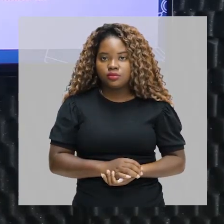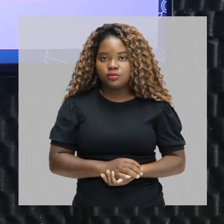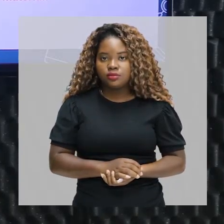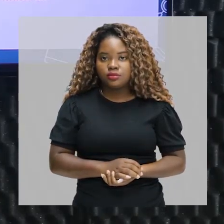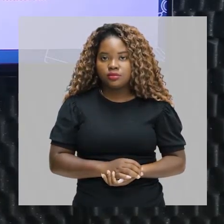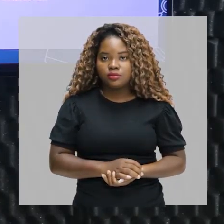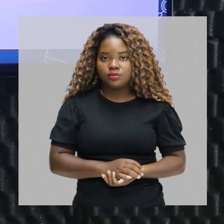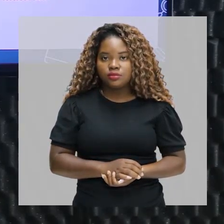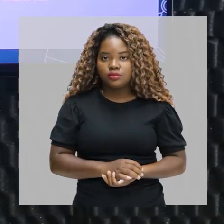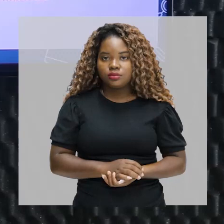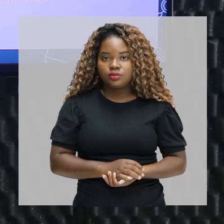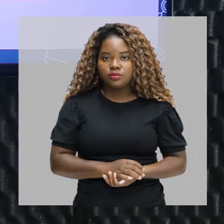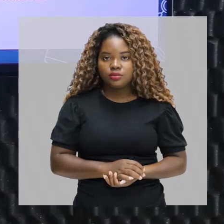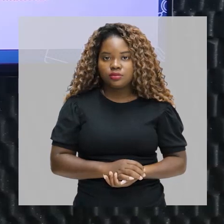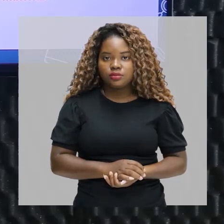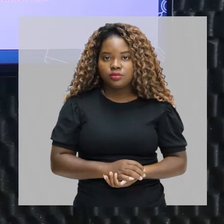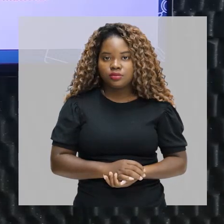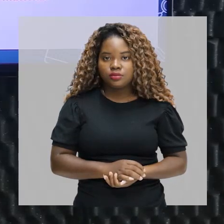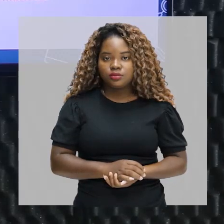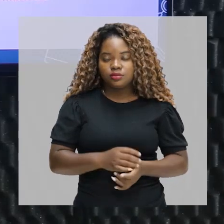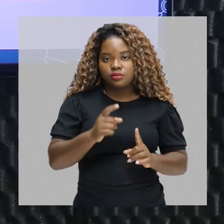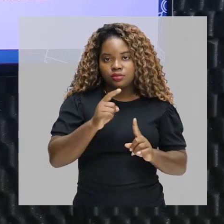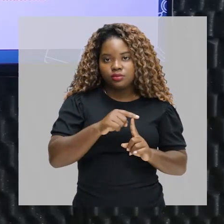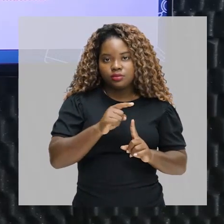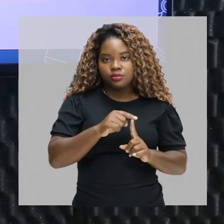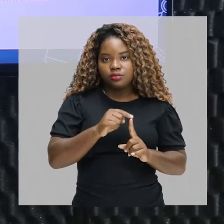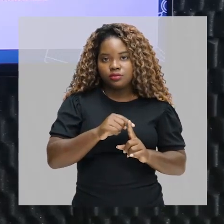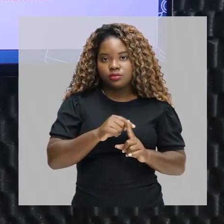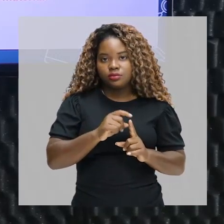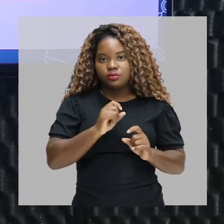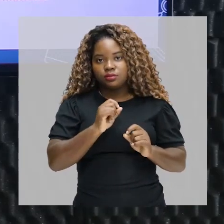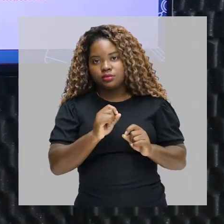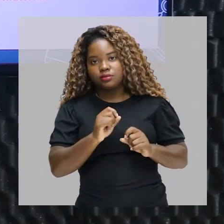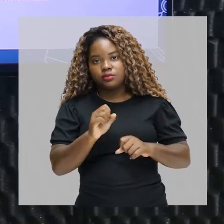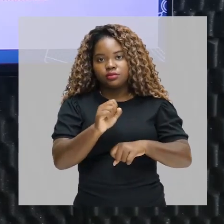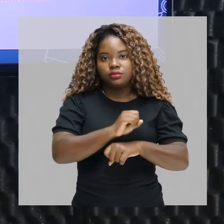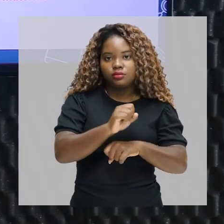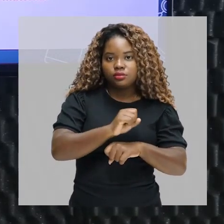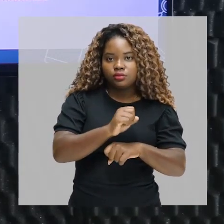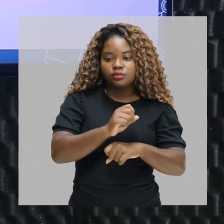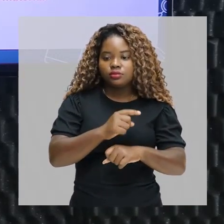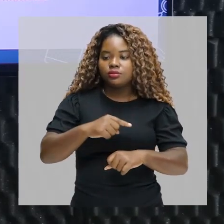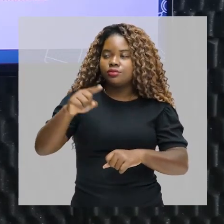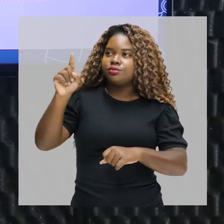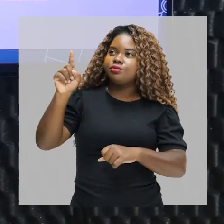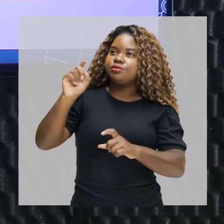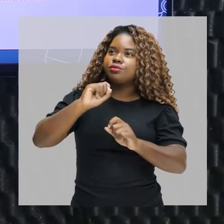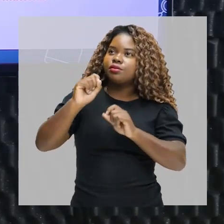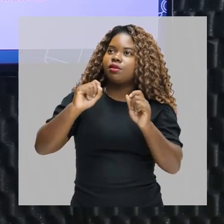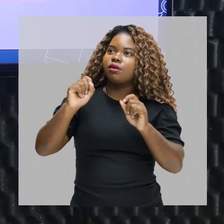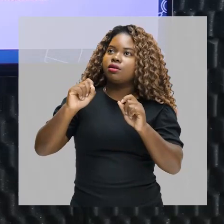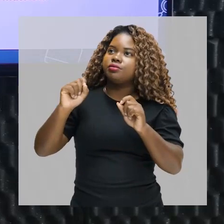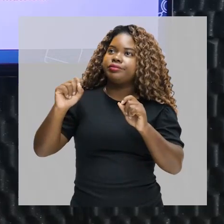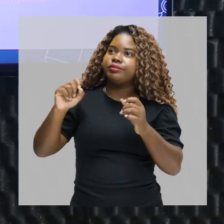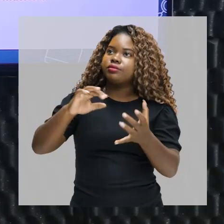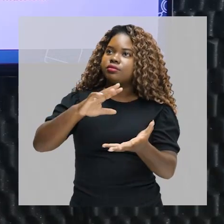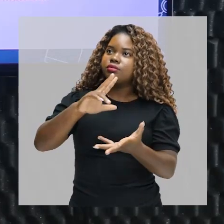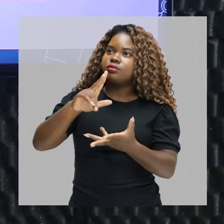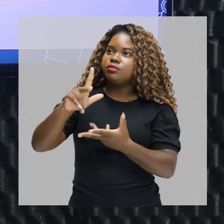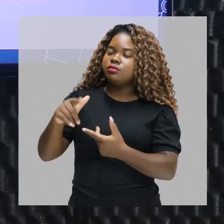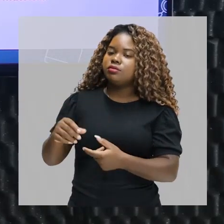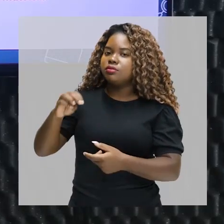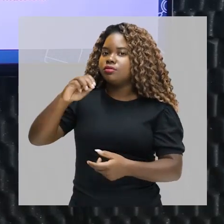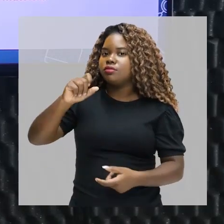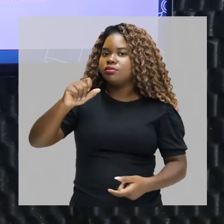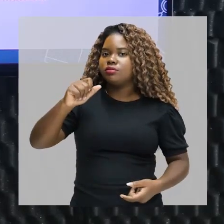carrinho, ele é um carrão, né, que está fazendo a exploração de Marte. Como é que esse carro consegue